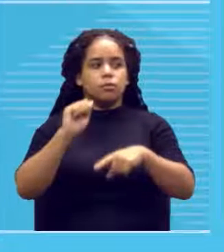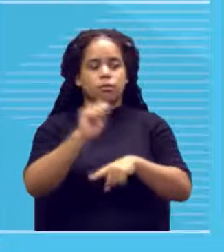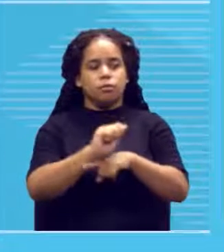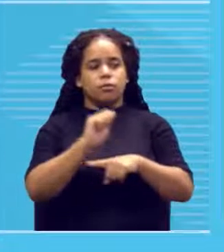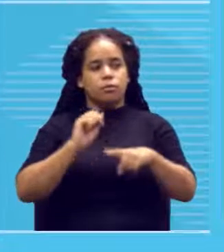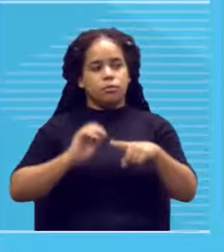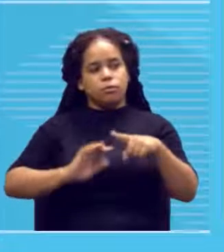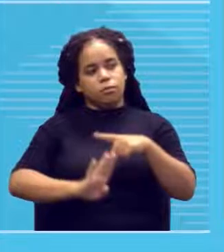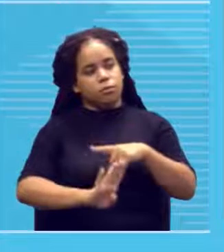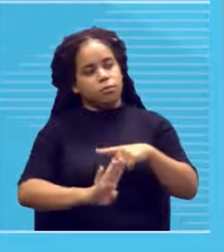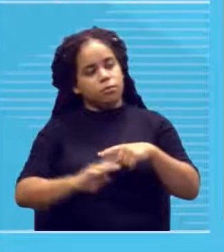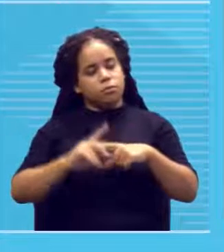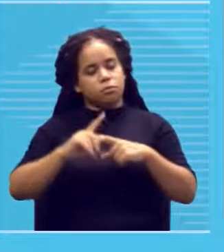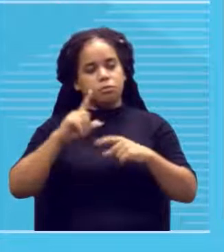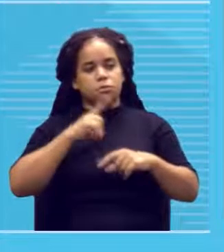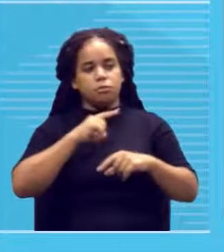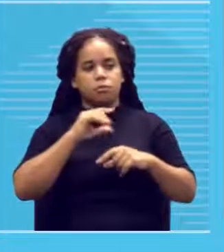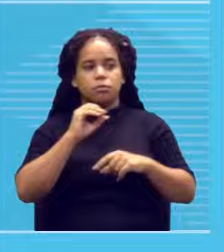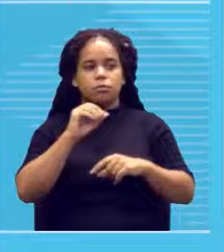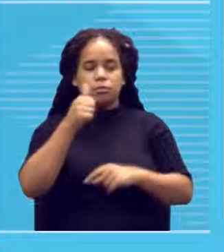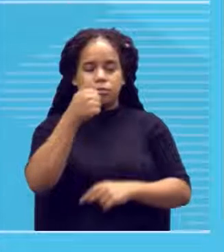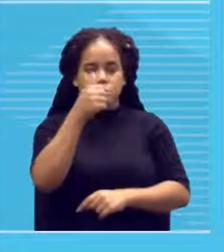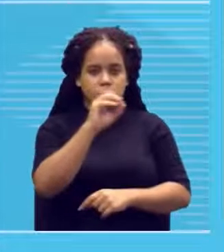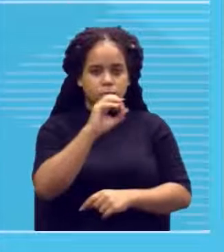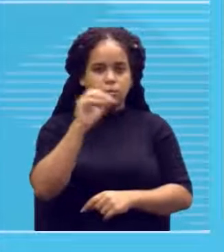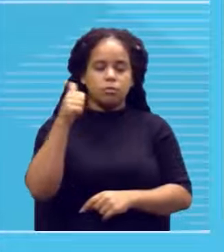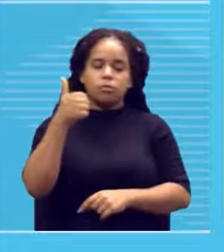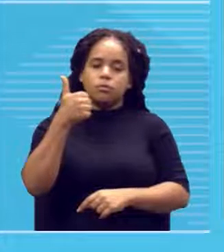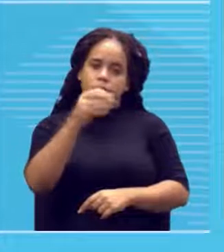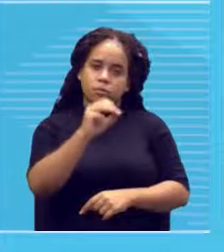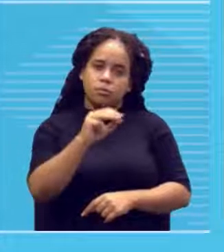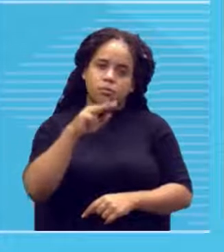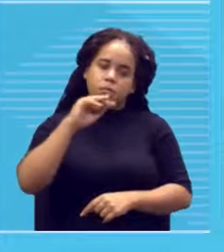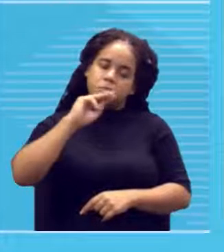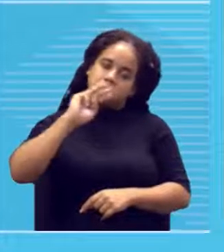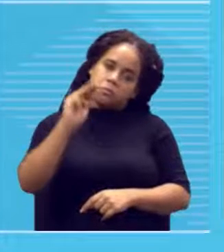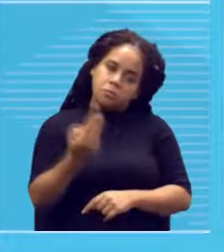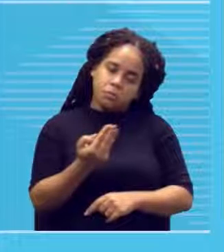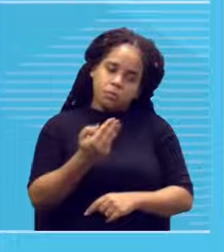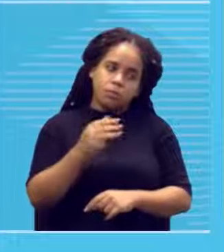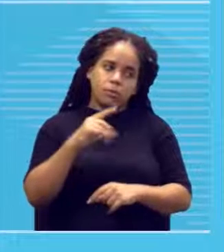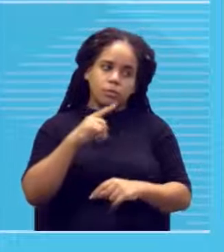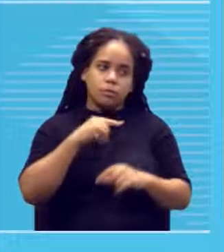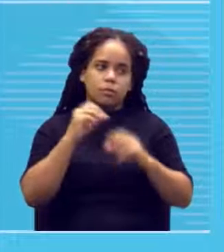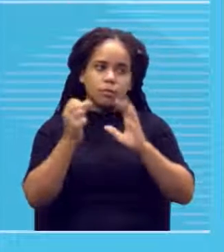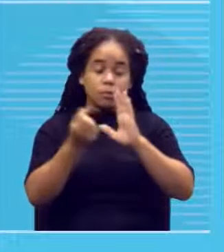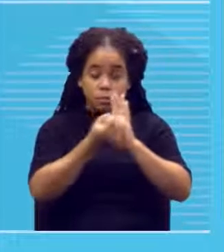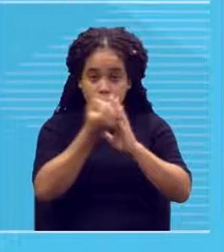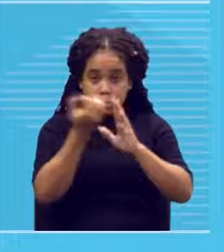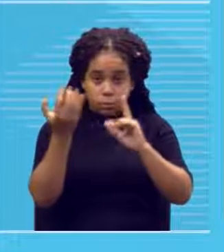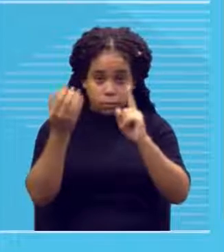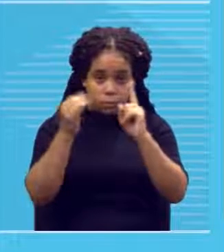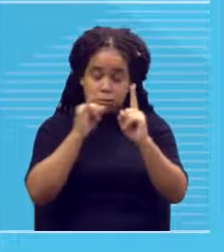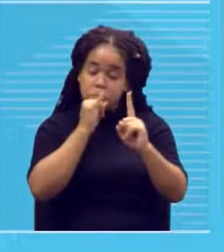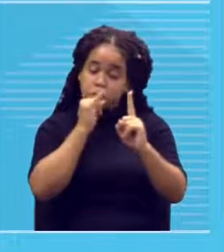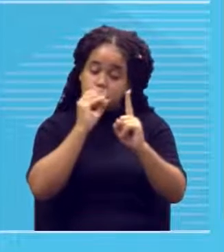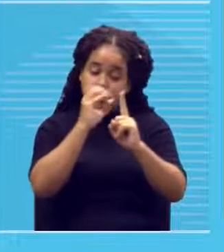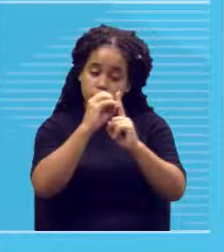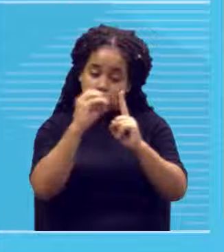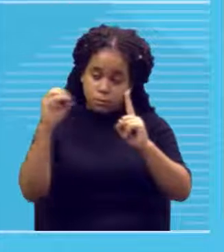10 mil 10 mil 100 mil um milhão a quantidade de zeros que